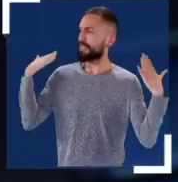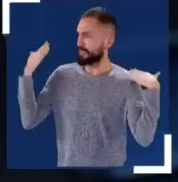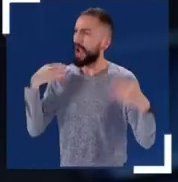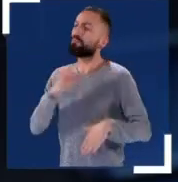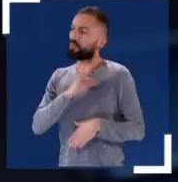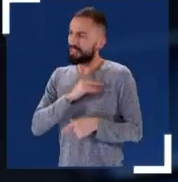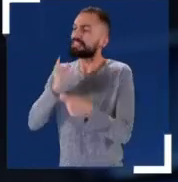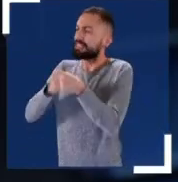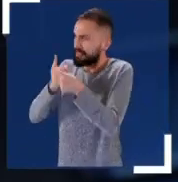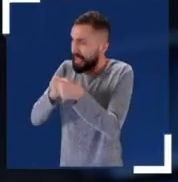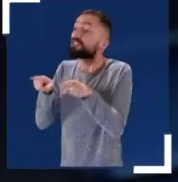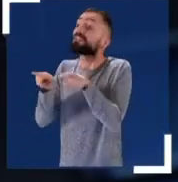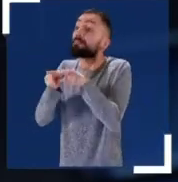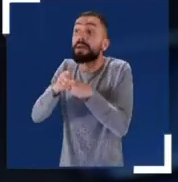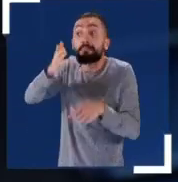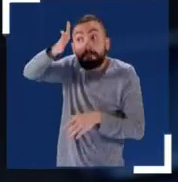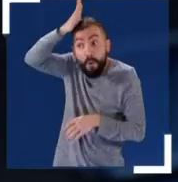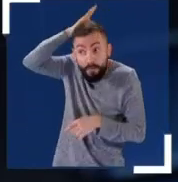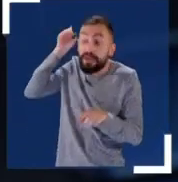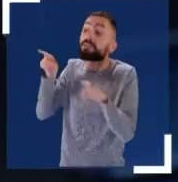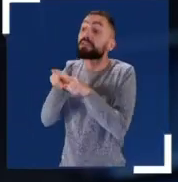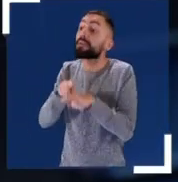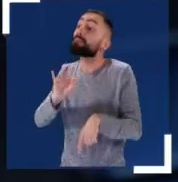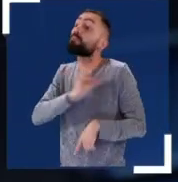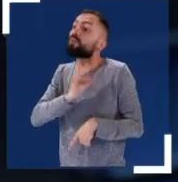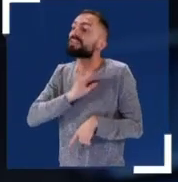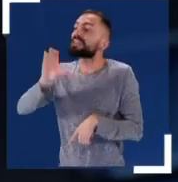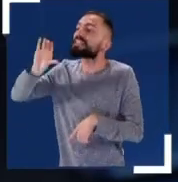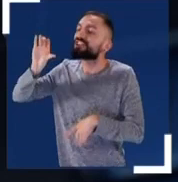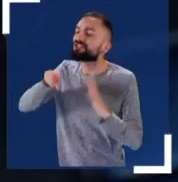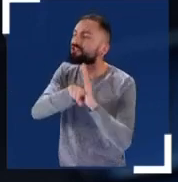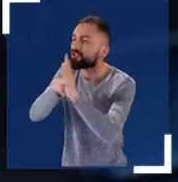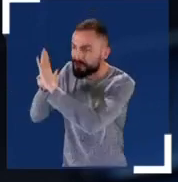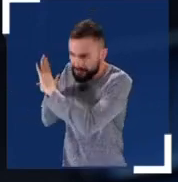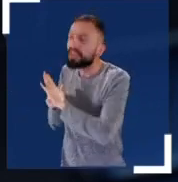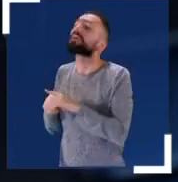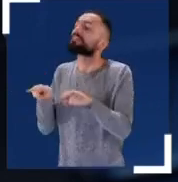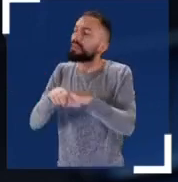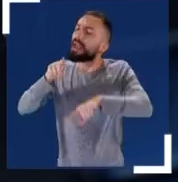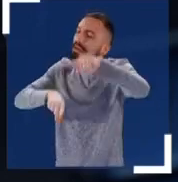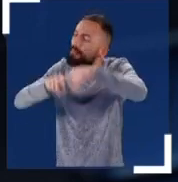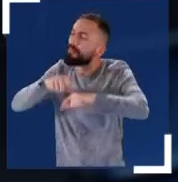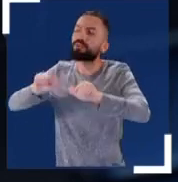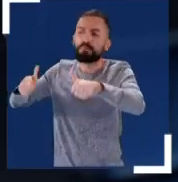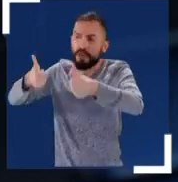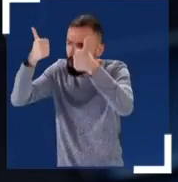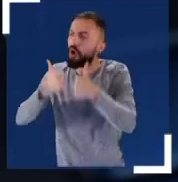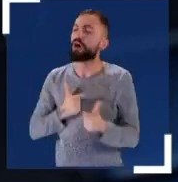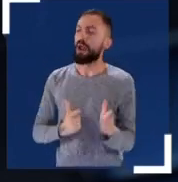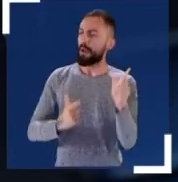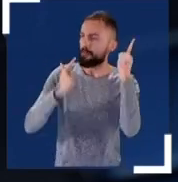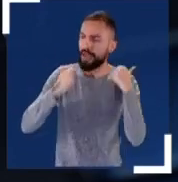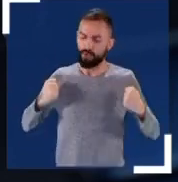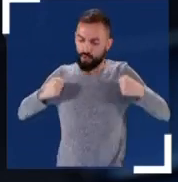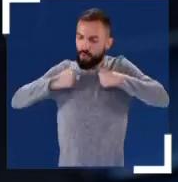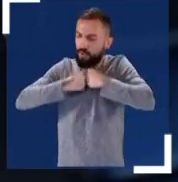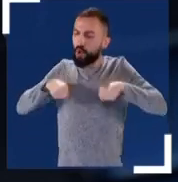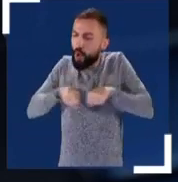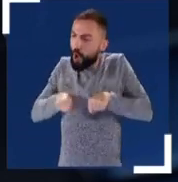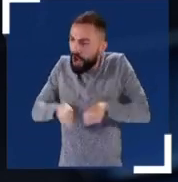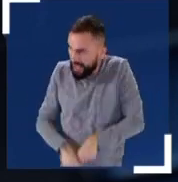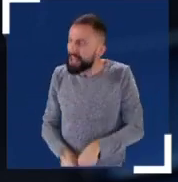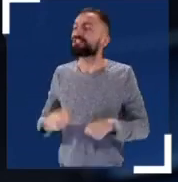polícia científica. Isso é necessário e vamos fazer. E vamos melhorar também os equipamentos, automóveis, armamentos, coletes à prova de bala,